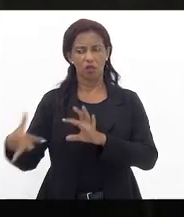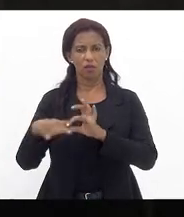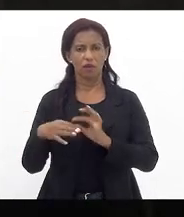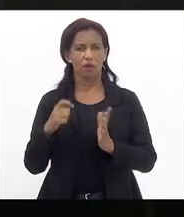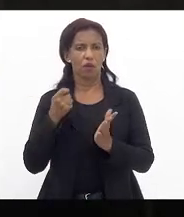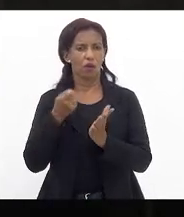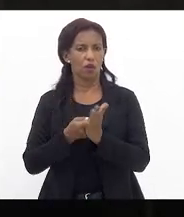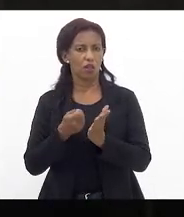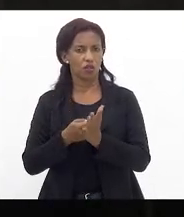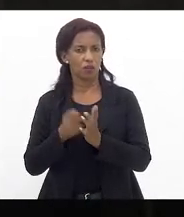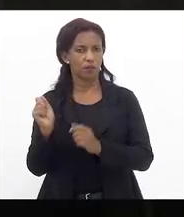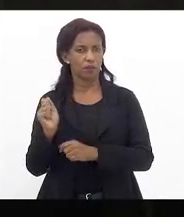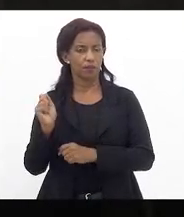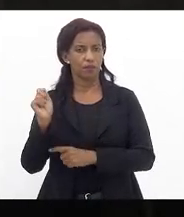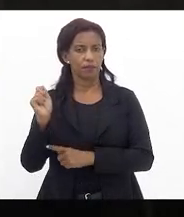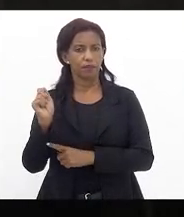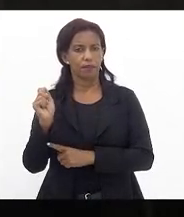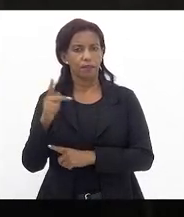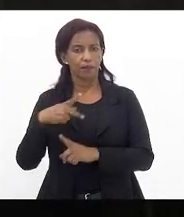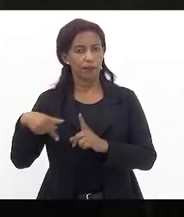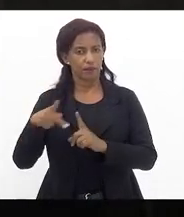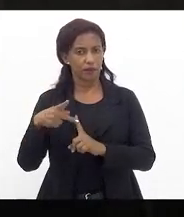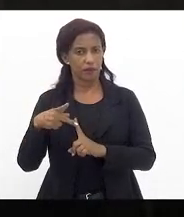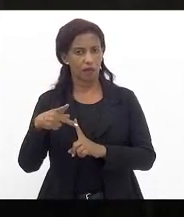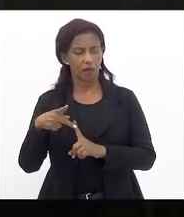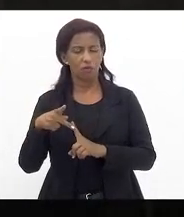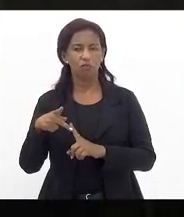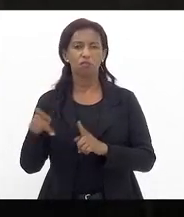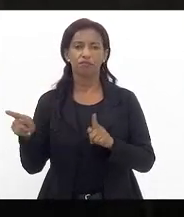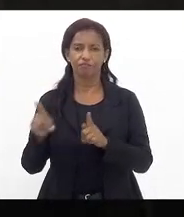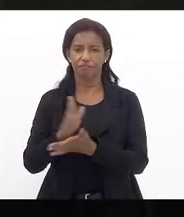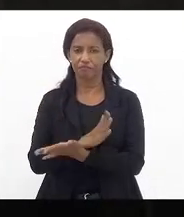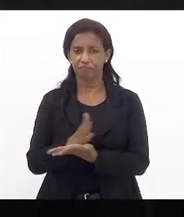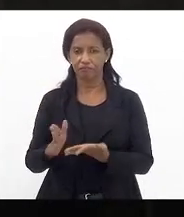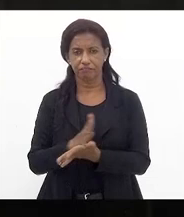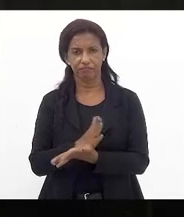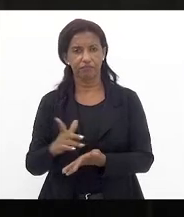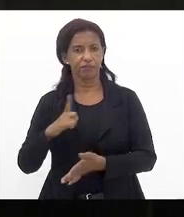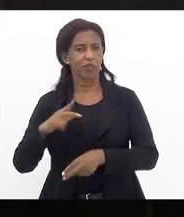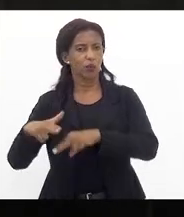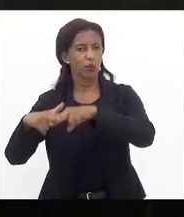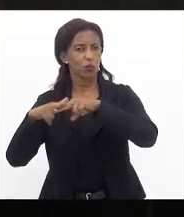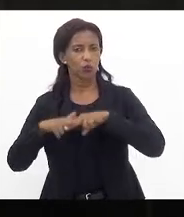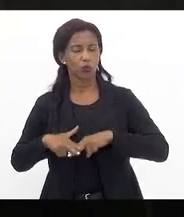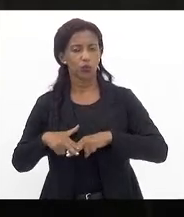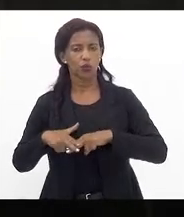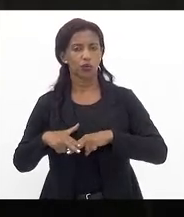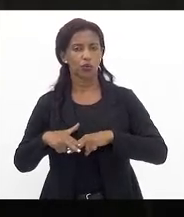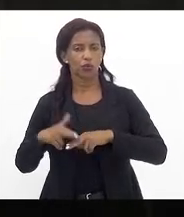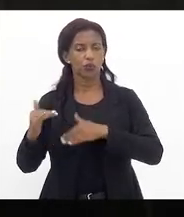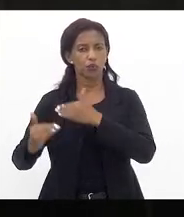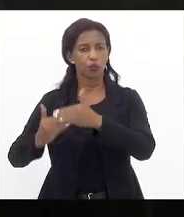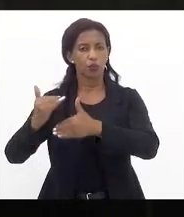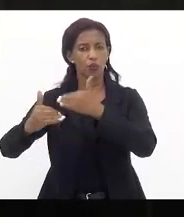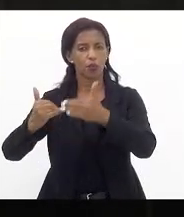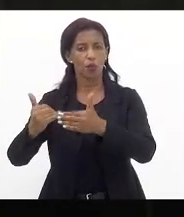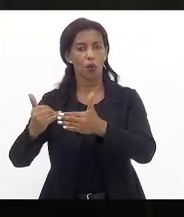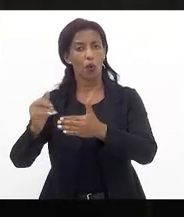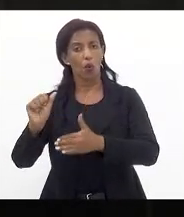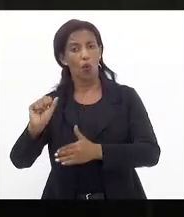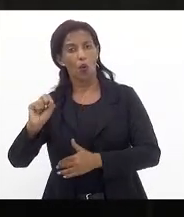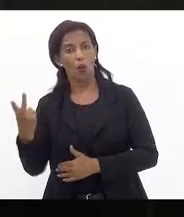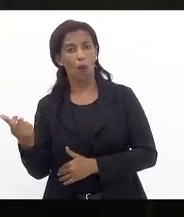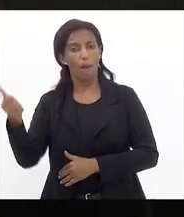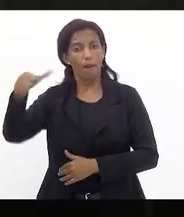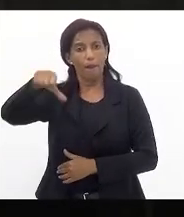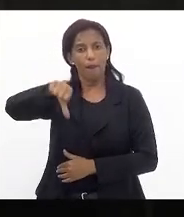regime previdenciário, muitas das vezes há um motivo de progressão ou